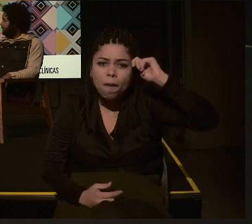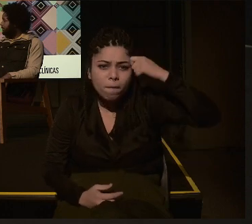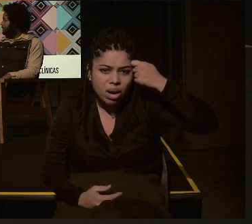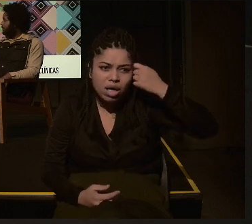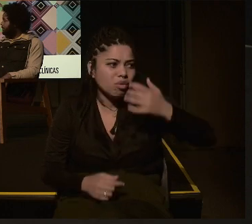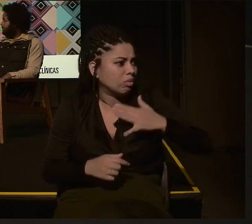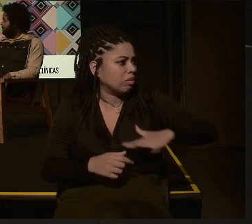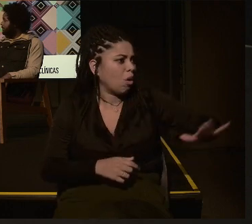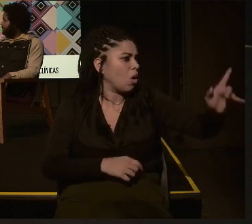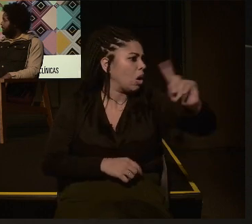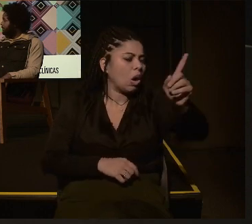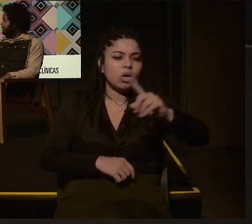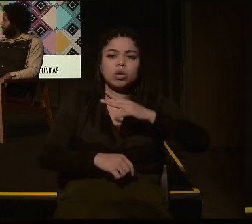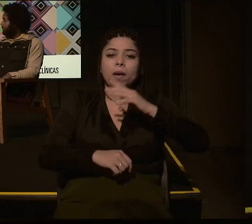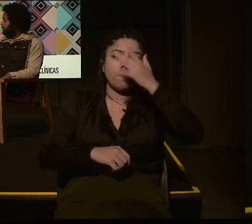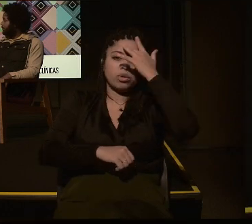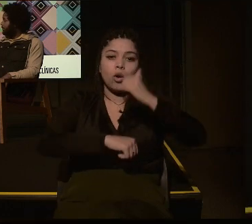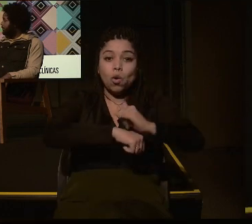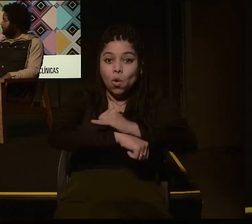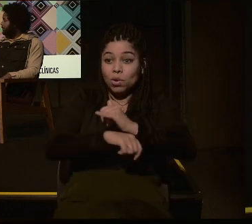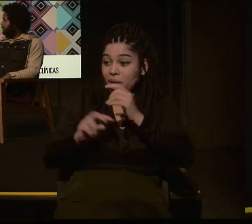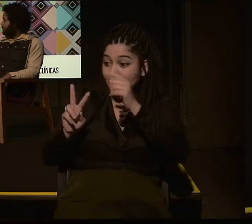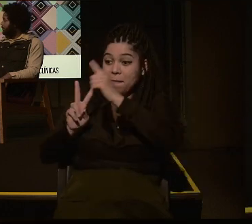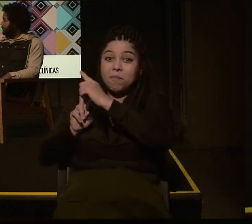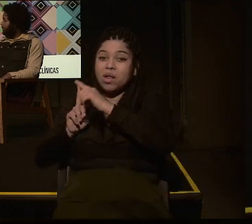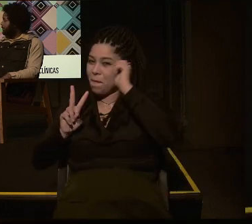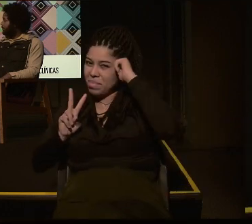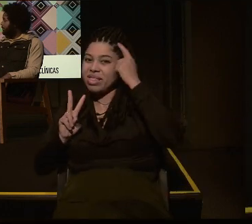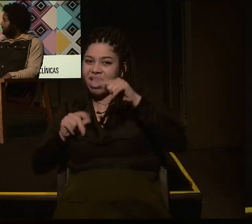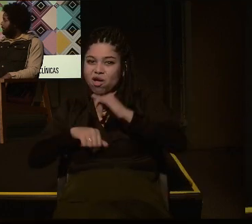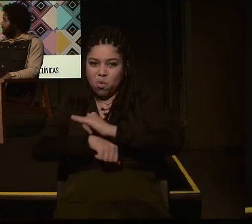e gordos. Essa mulher era uma mulher gorda.